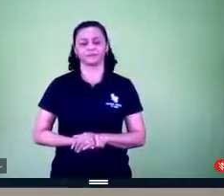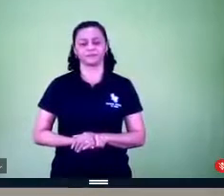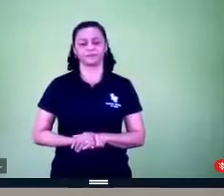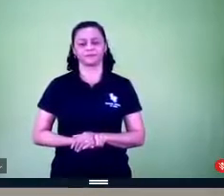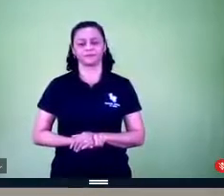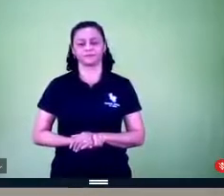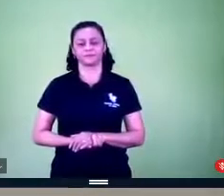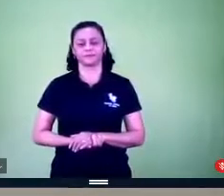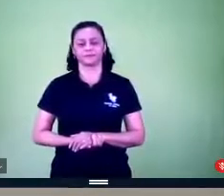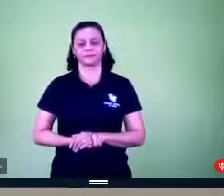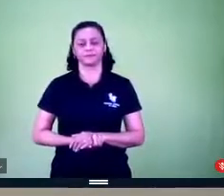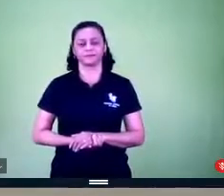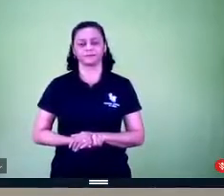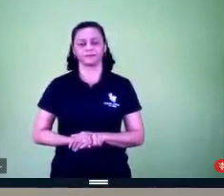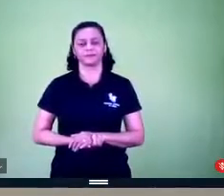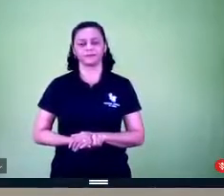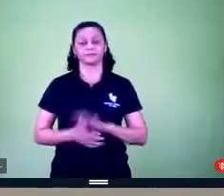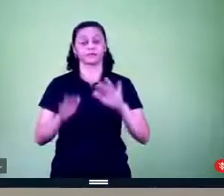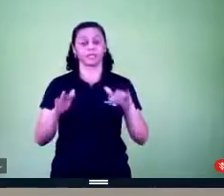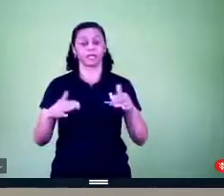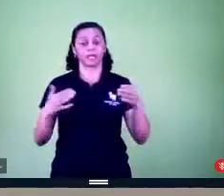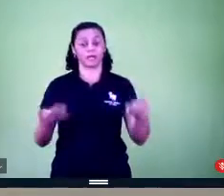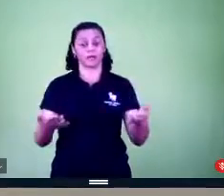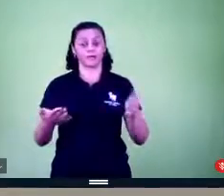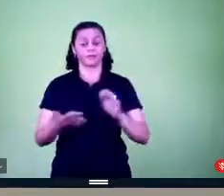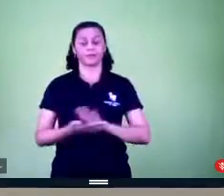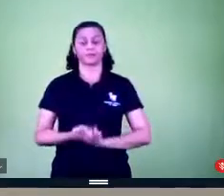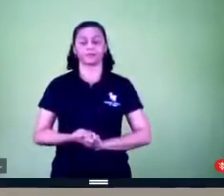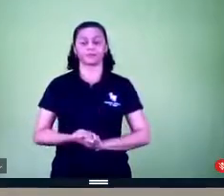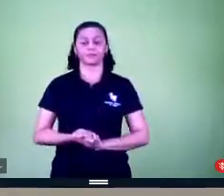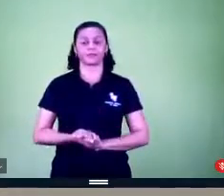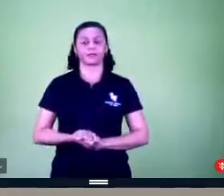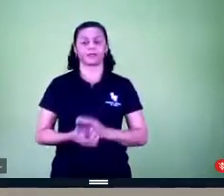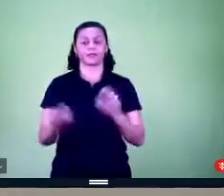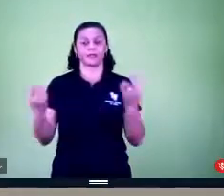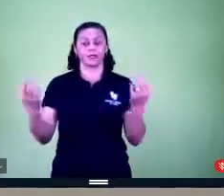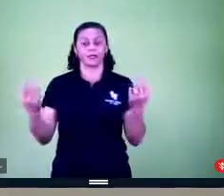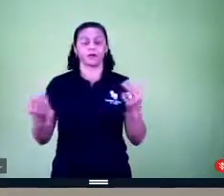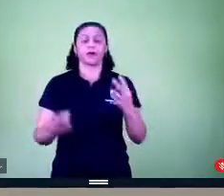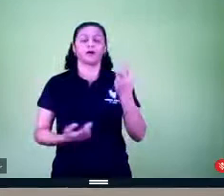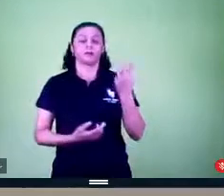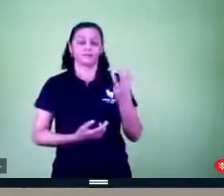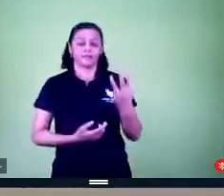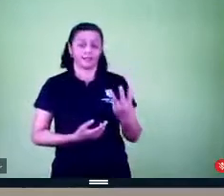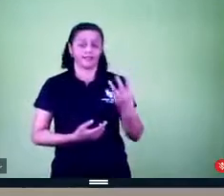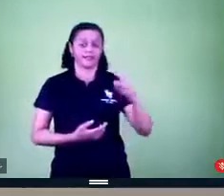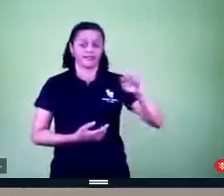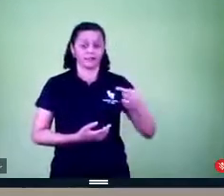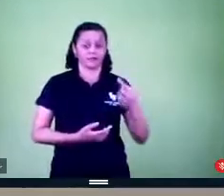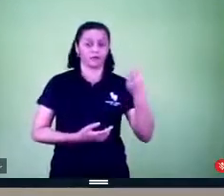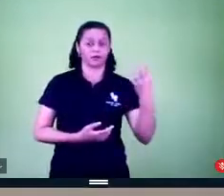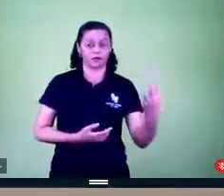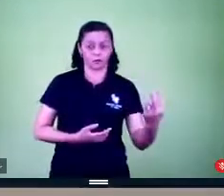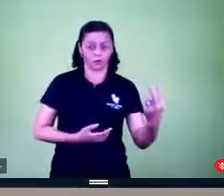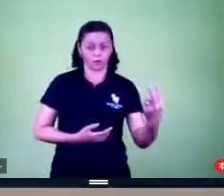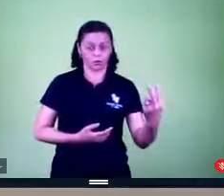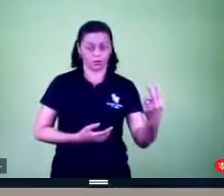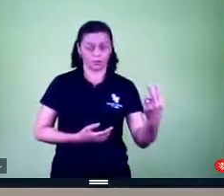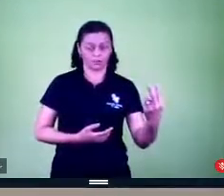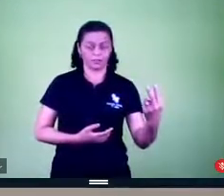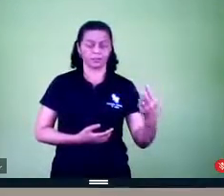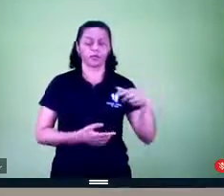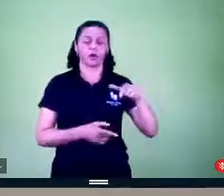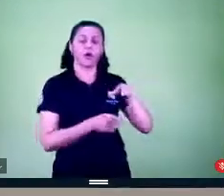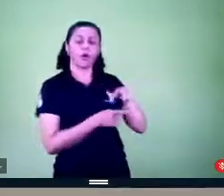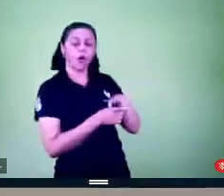Então, isso aqui seria igual a 3,2 o quê? Ohms. Vou calcular então agora quanto seria